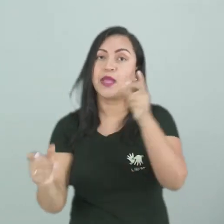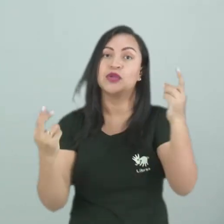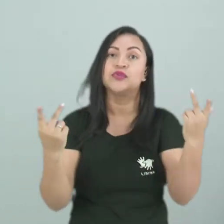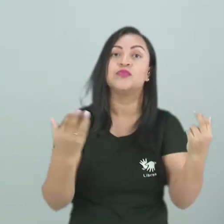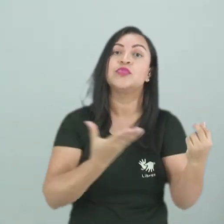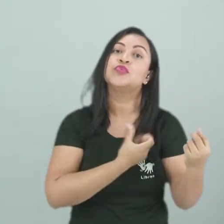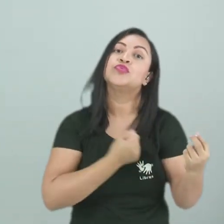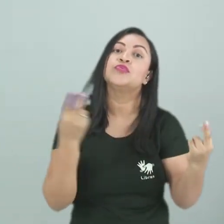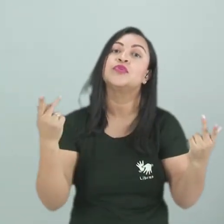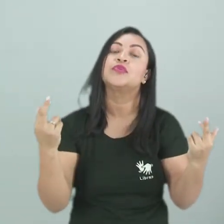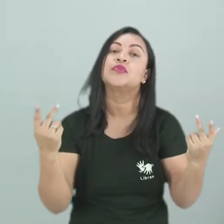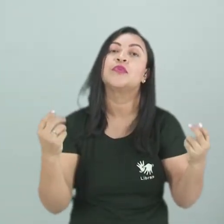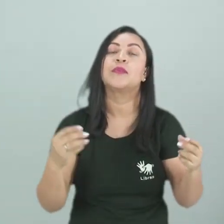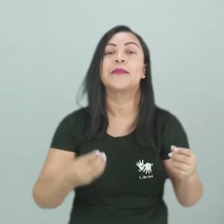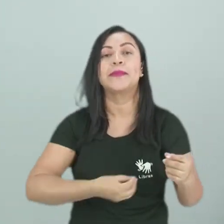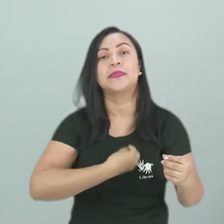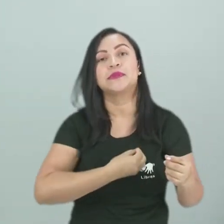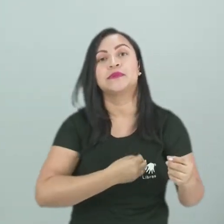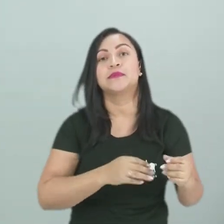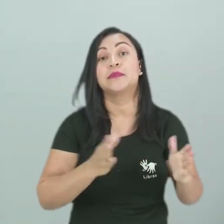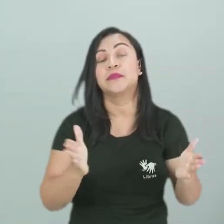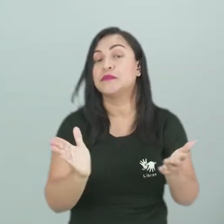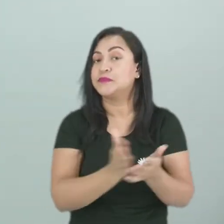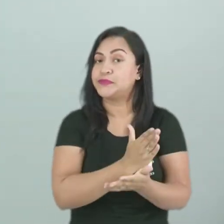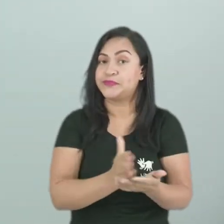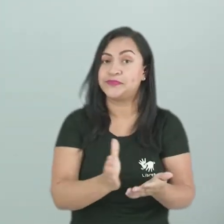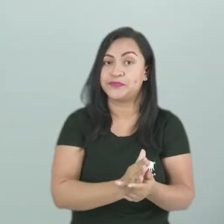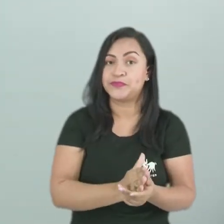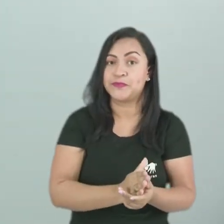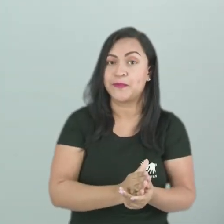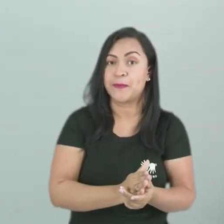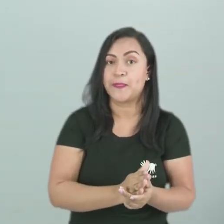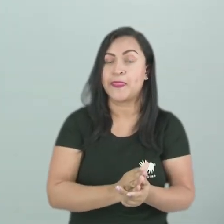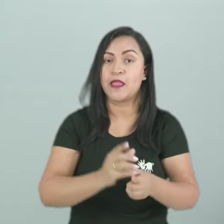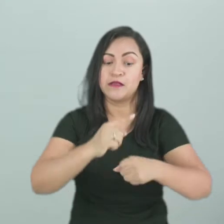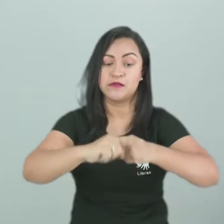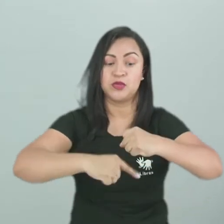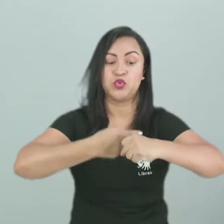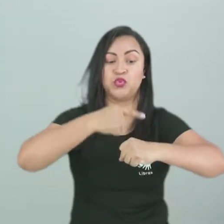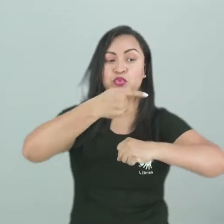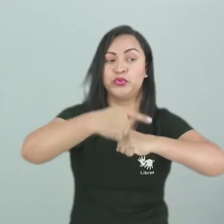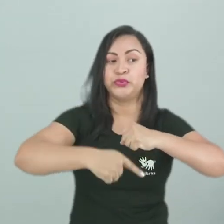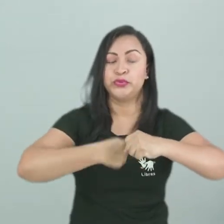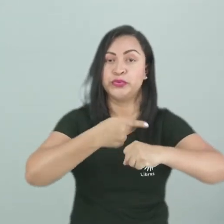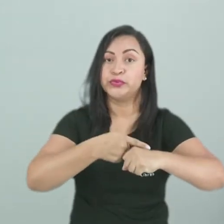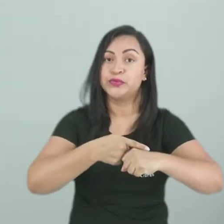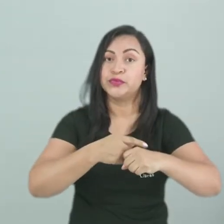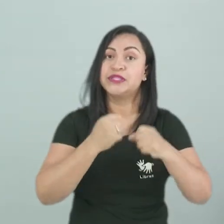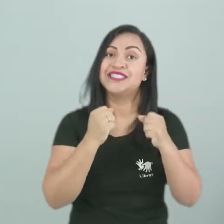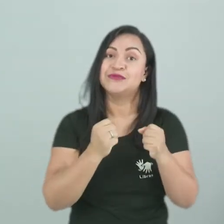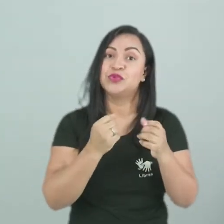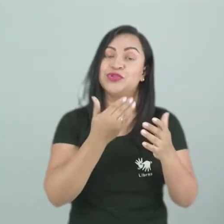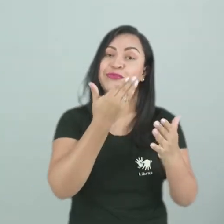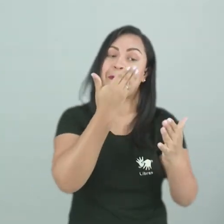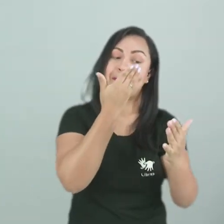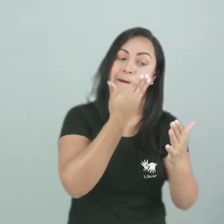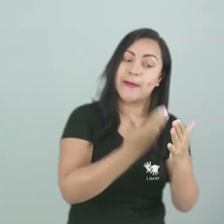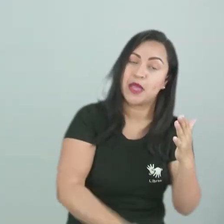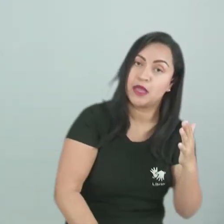presentes. Mas, em alguns determinados momentos, esses átomos, eles podem perder essa estabilidade,